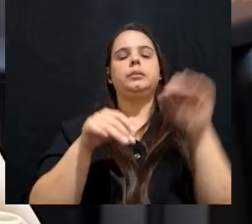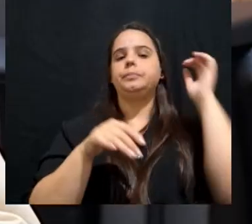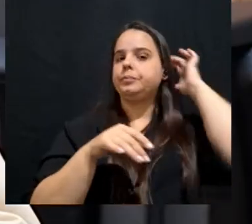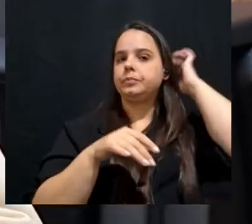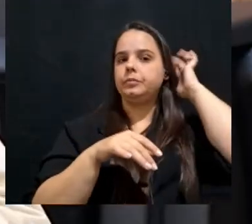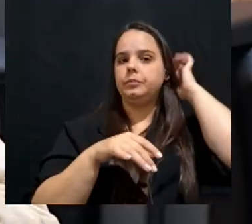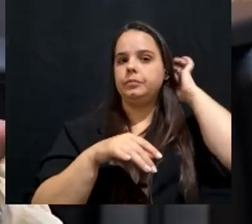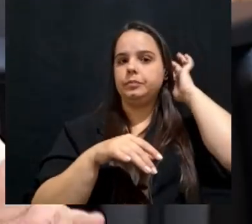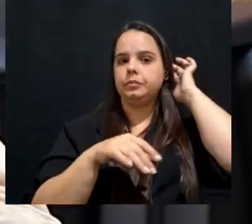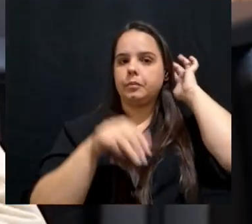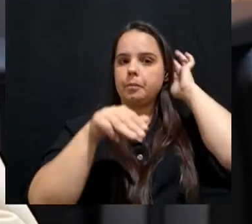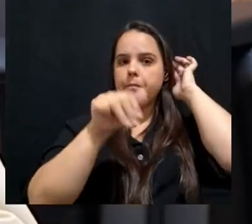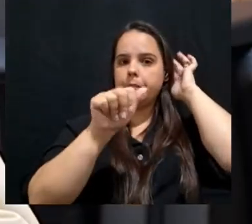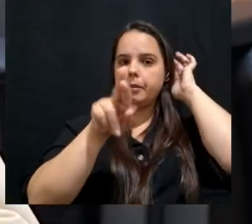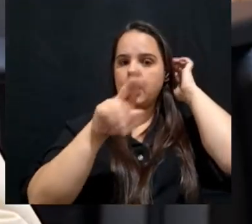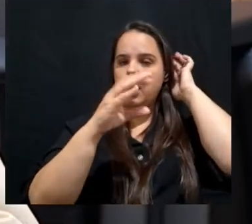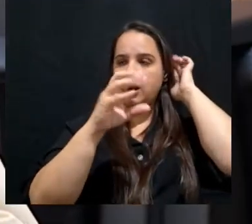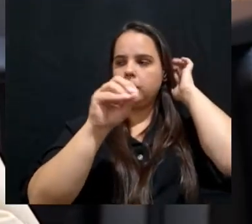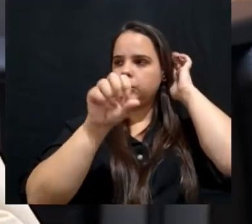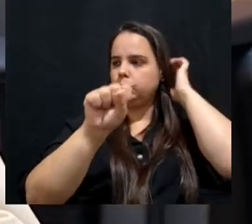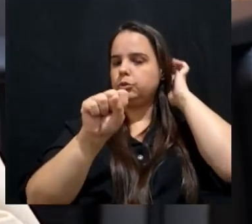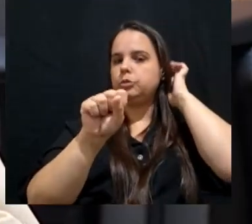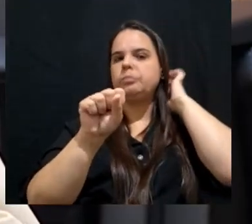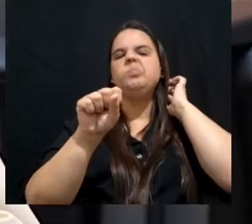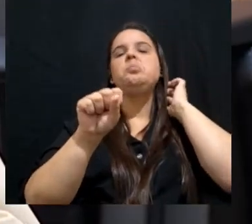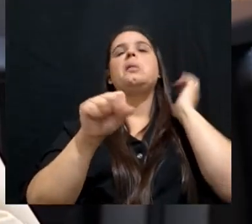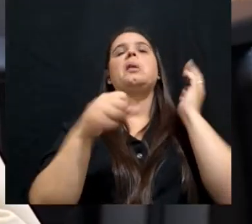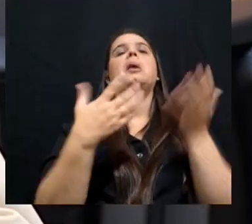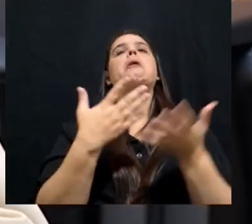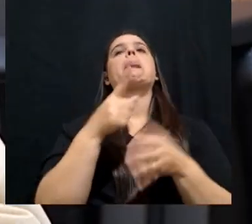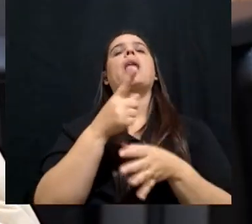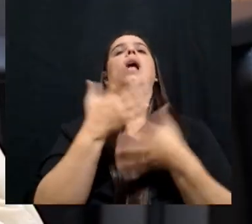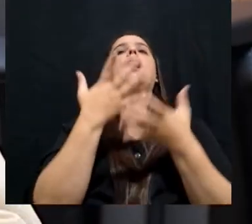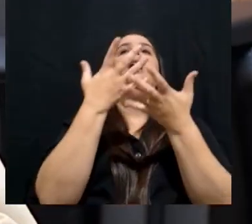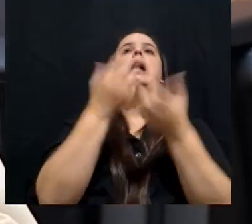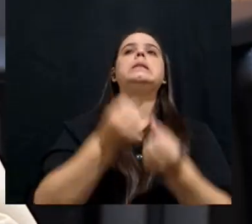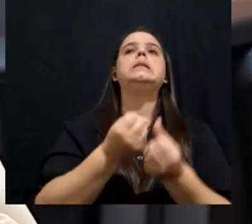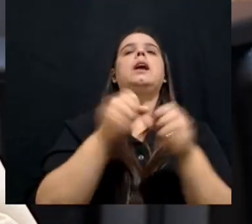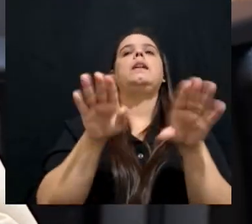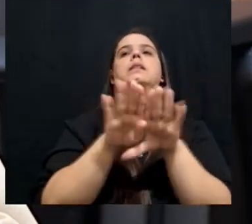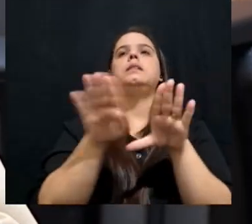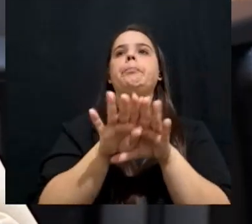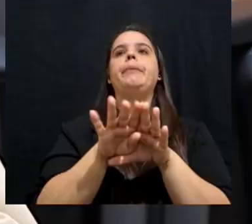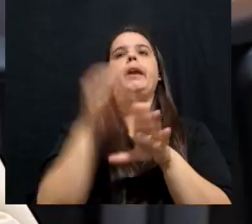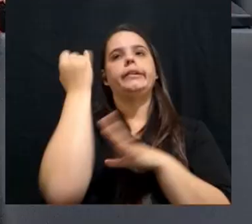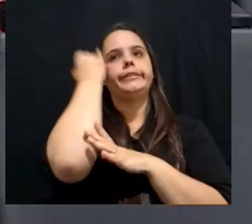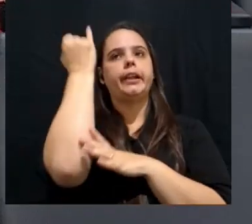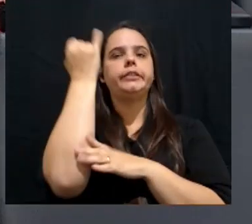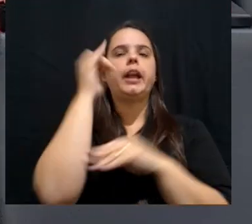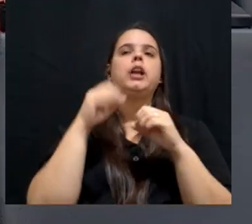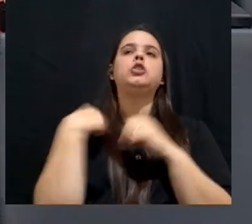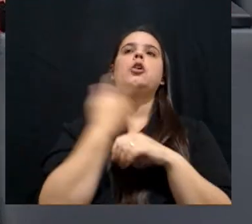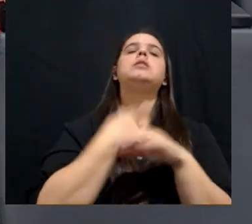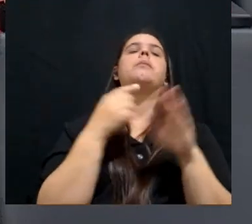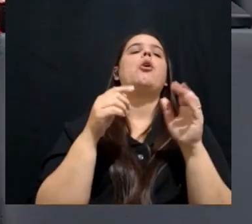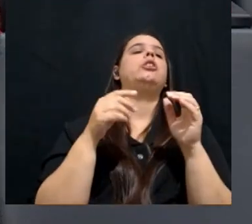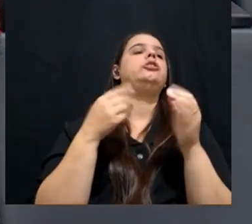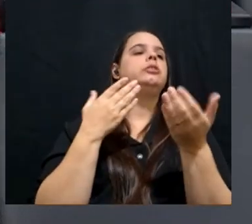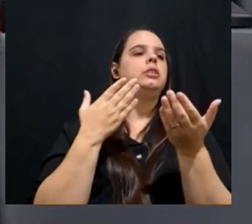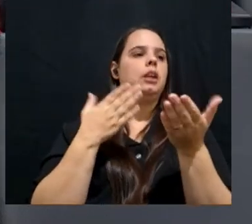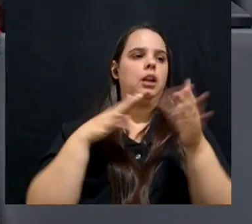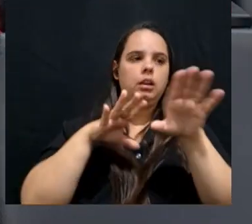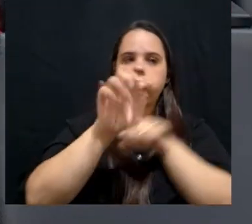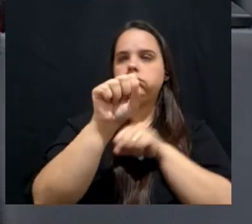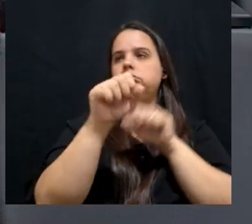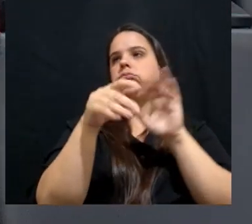para Campinas, quem sabe ele apoia essa também e a gente consiga avançar nesse projeto. Ah, maravilha. Bom, vamos